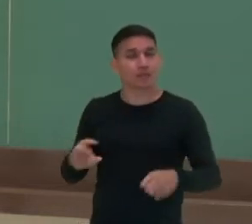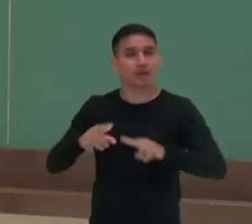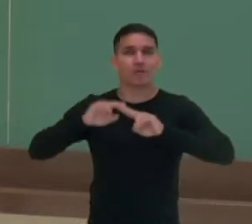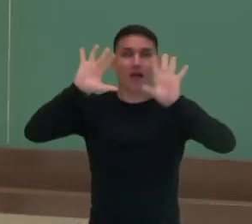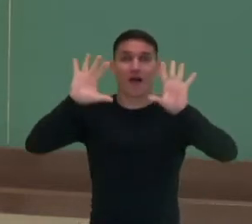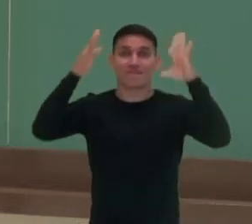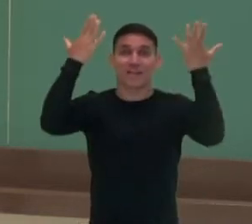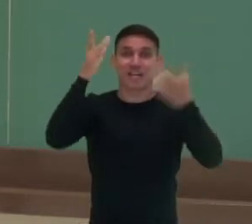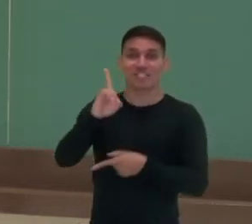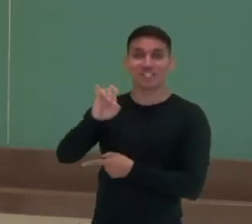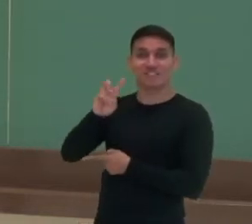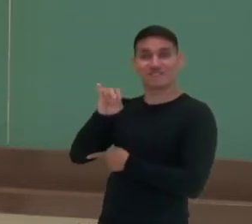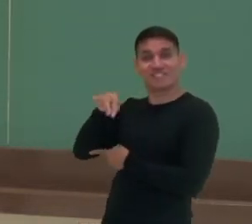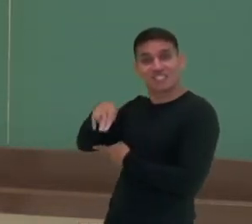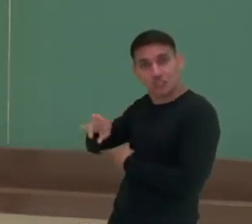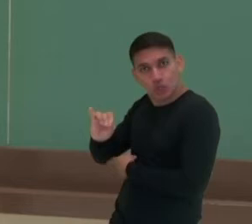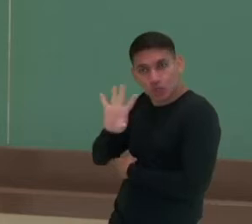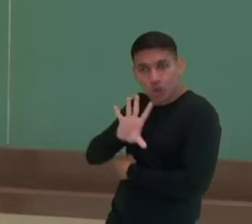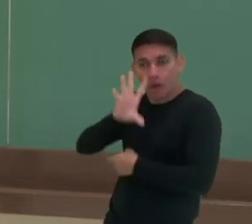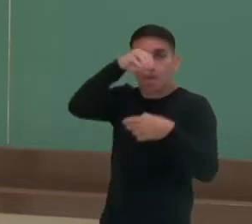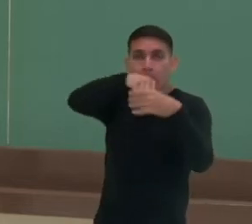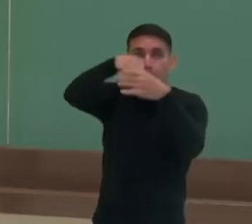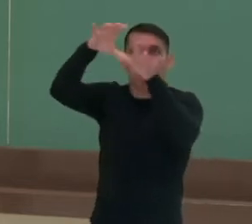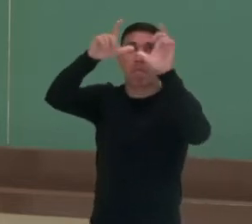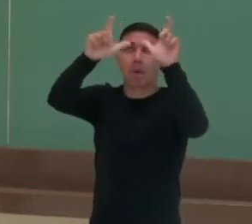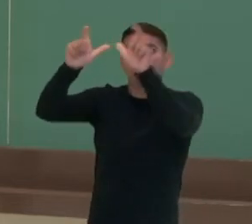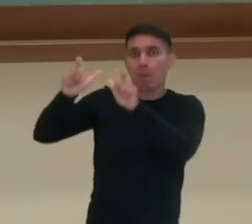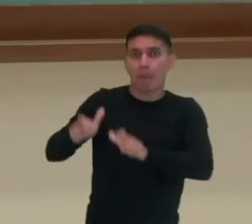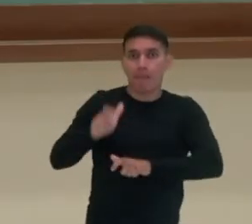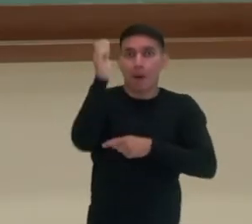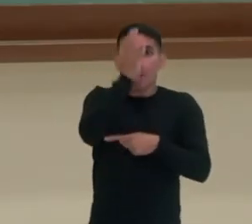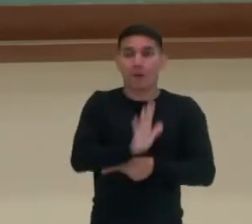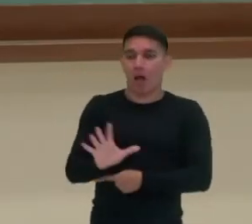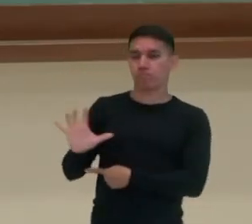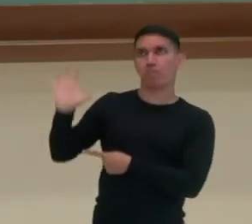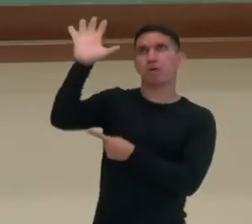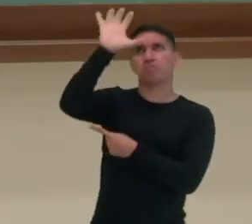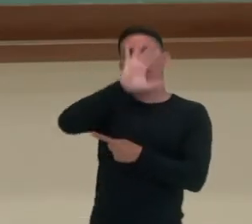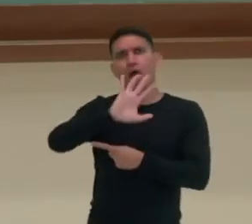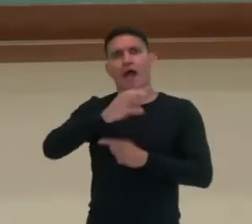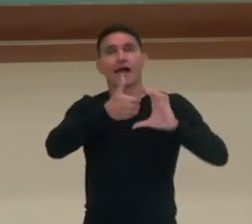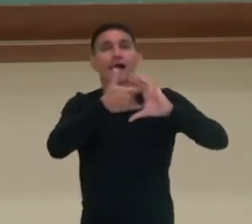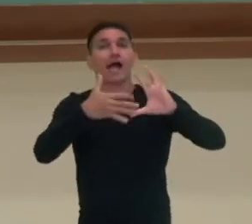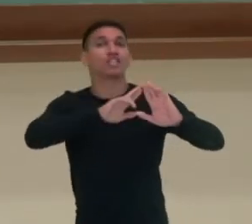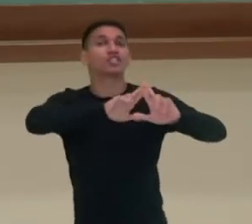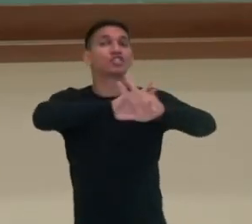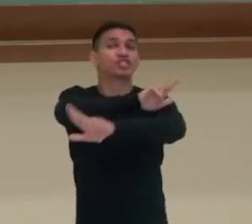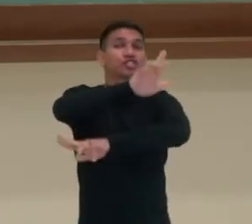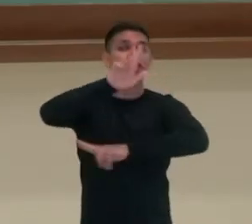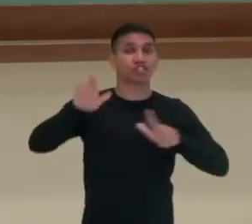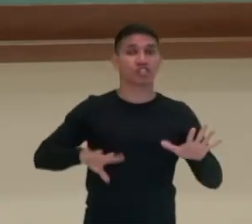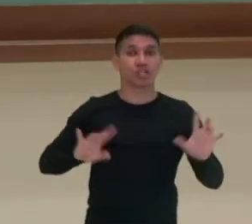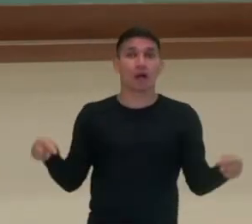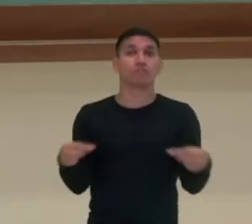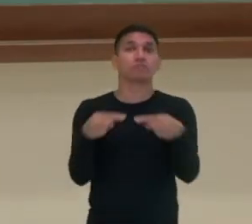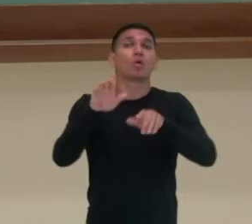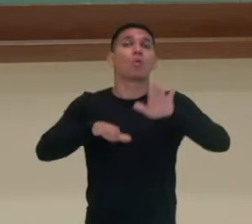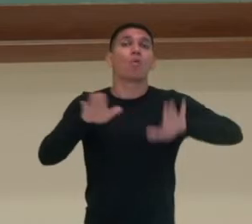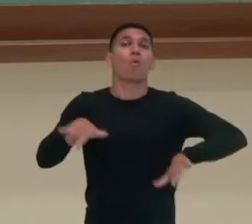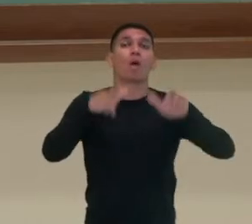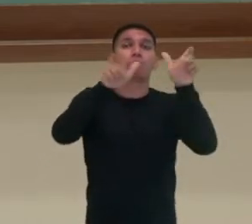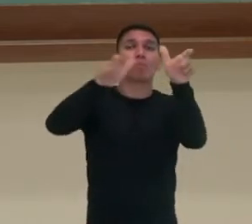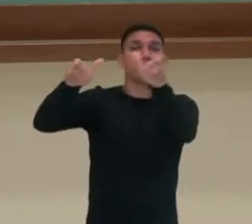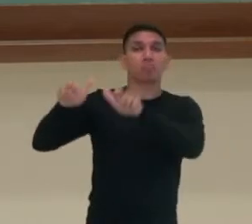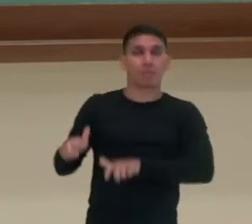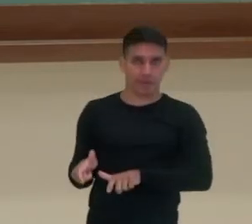festa do Divino, que está presente em várias regiões do Brasil, tem características diferenciadas de acordo com cada região